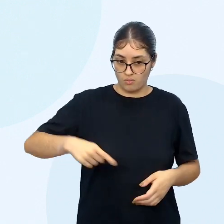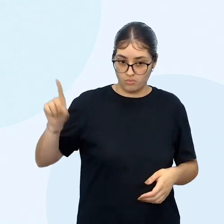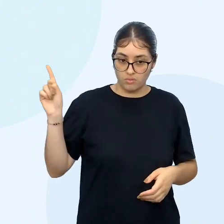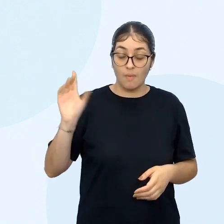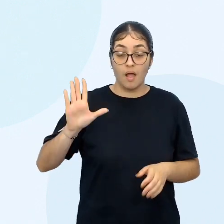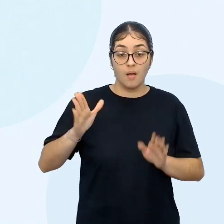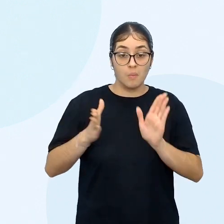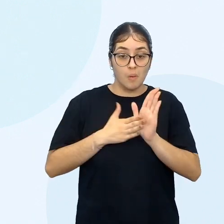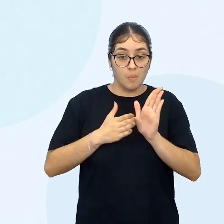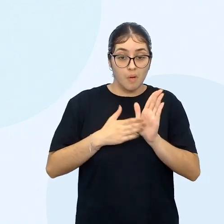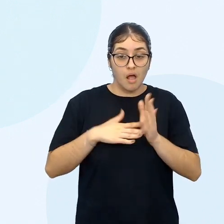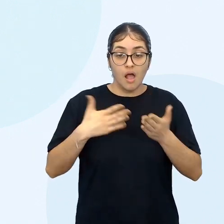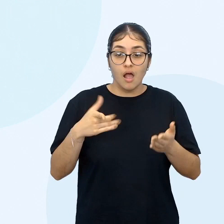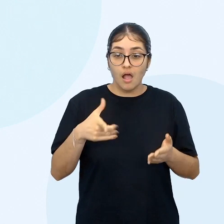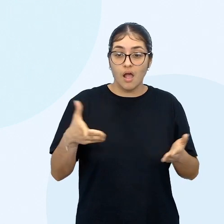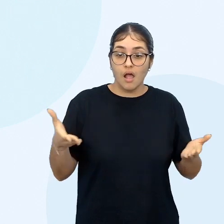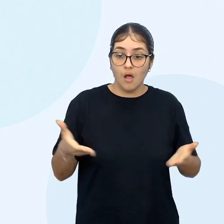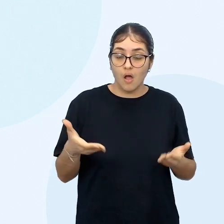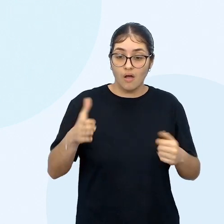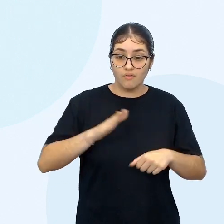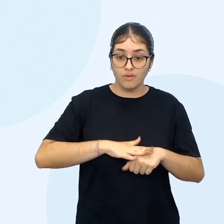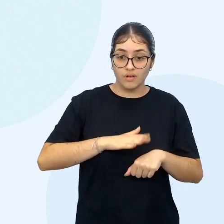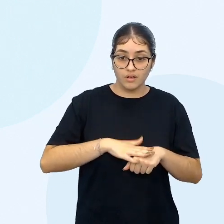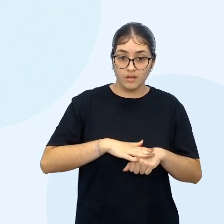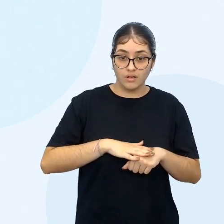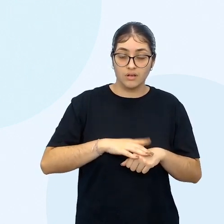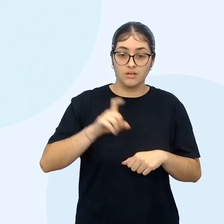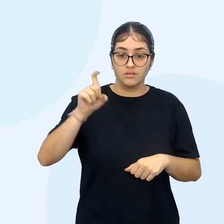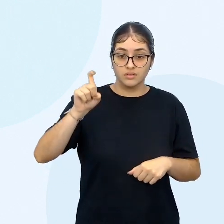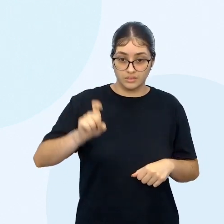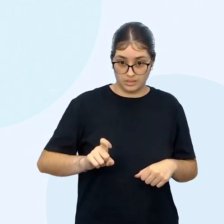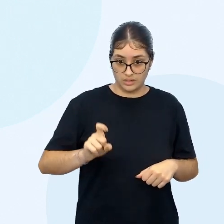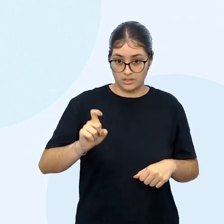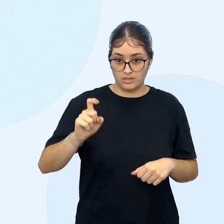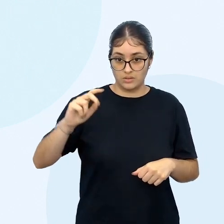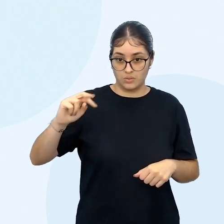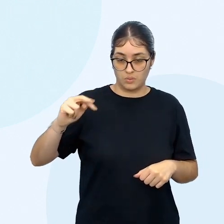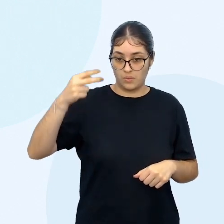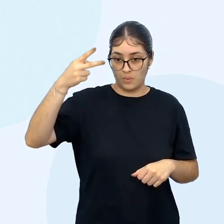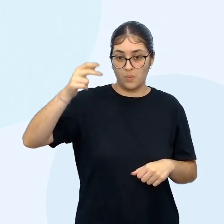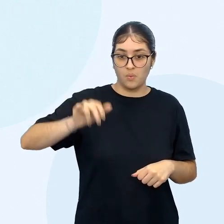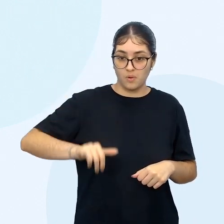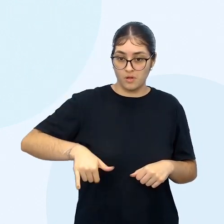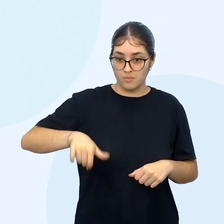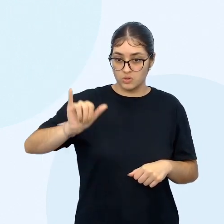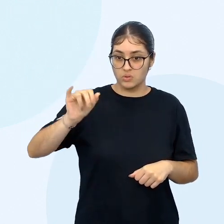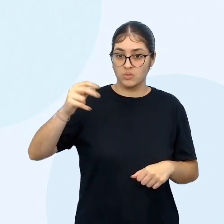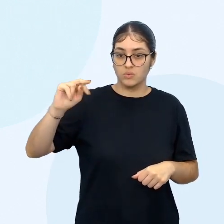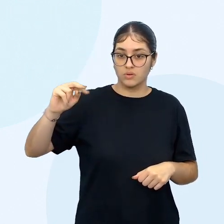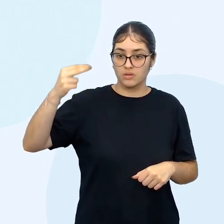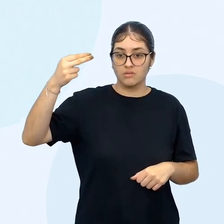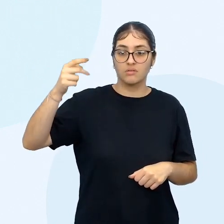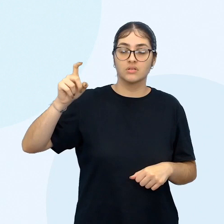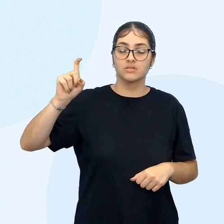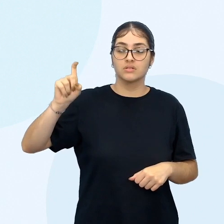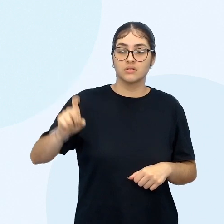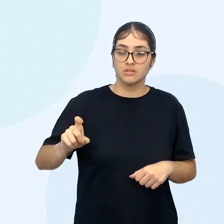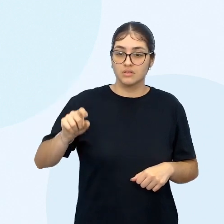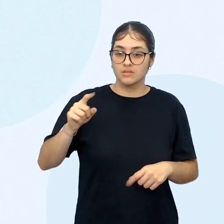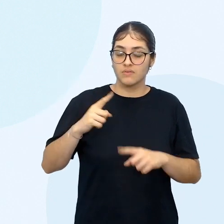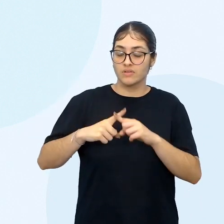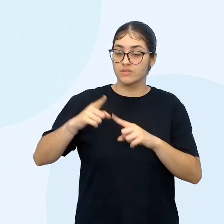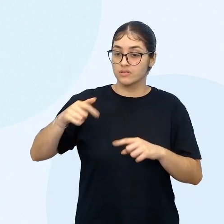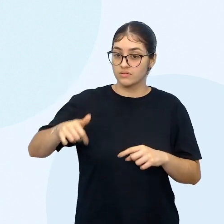proposta é que você agora faça a coluna aí, que tá faltando do x quadrado, do y quadrado e do XY. Atropelei lá